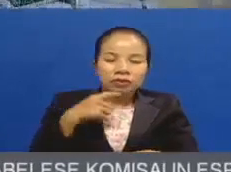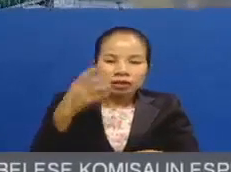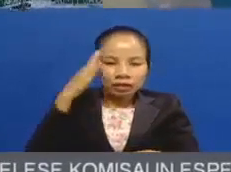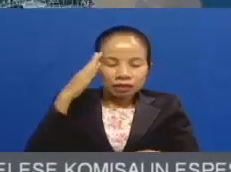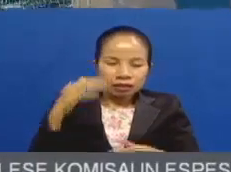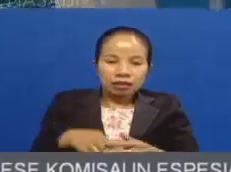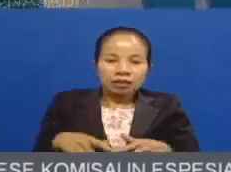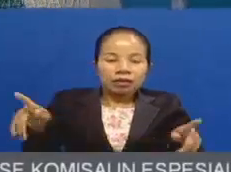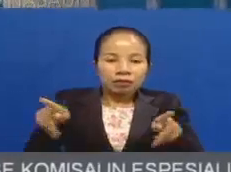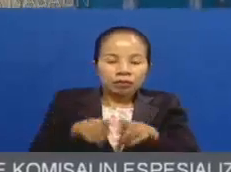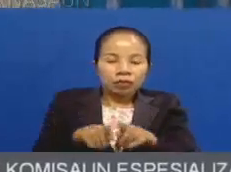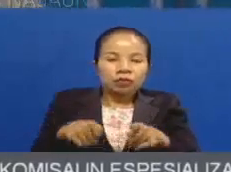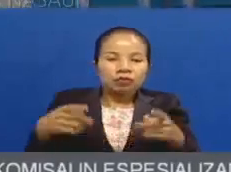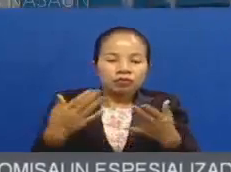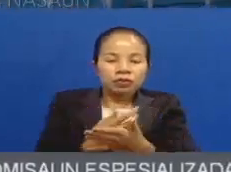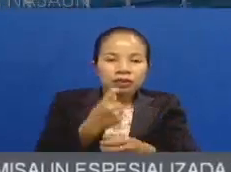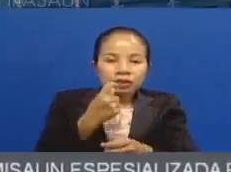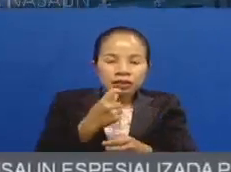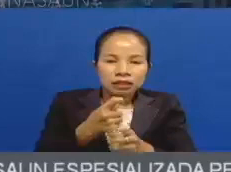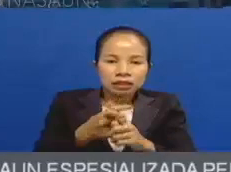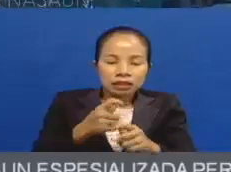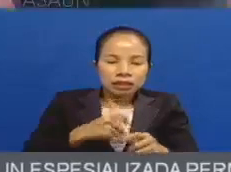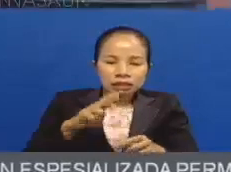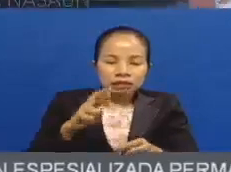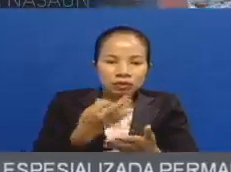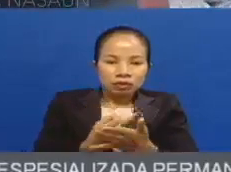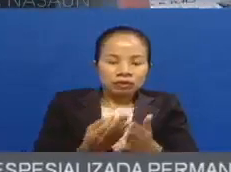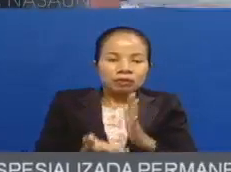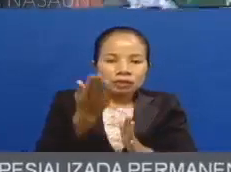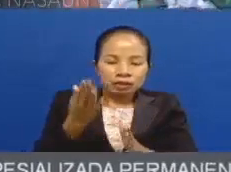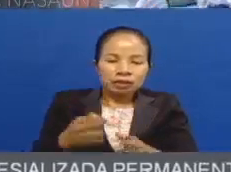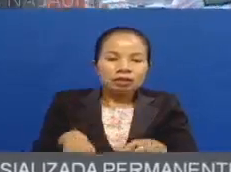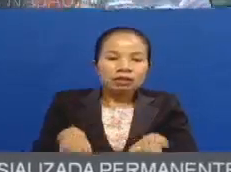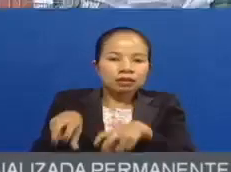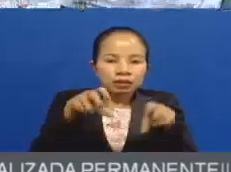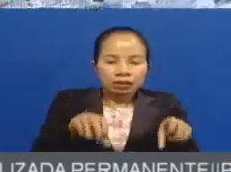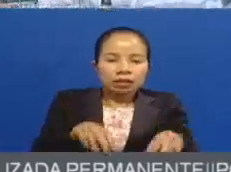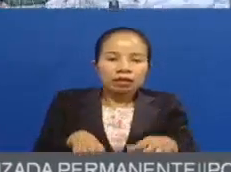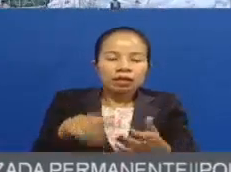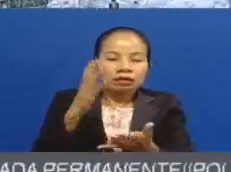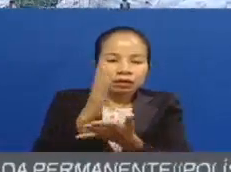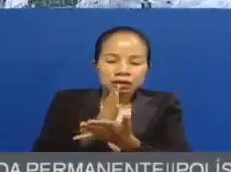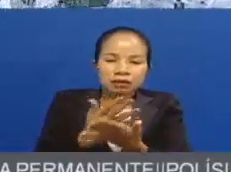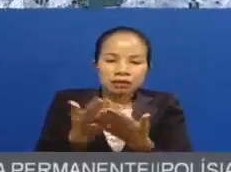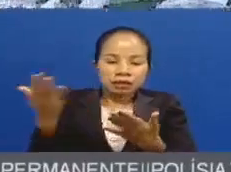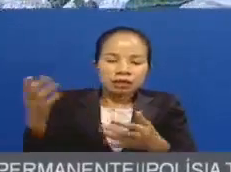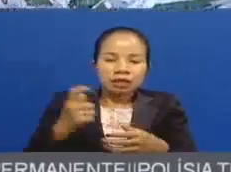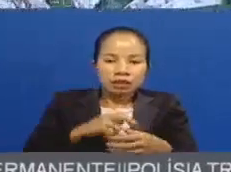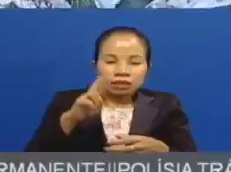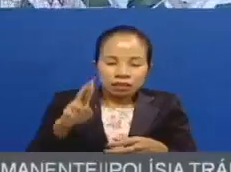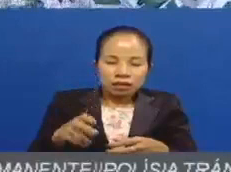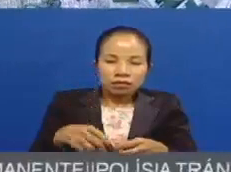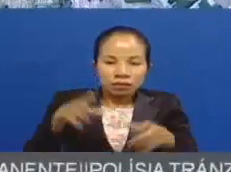fon tiber ne taça saimacas, ori fo impacto mos ba contentor sira atuatun sasan ia porto tiber. Se festado apelo ba